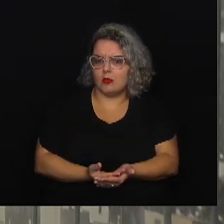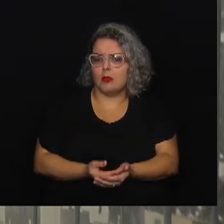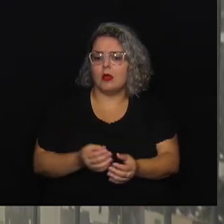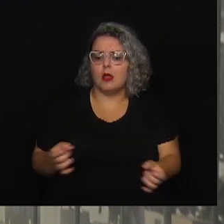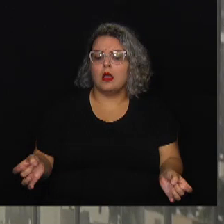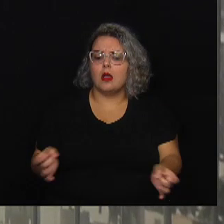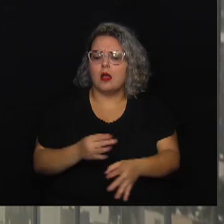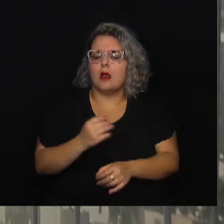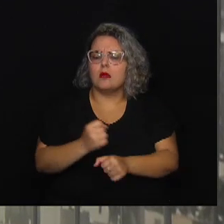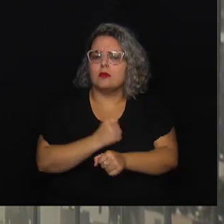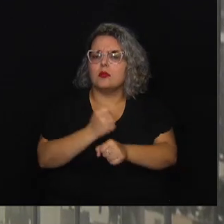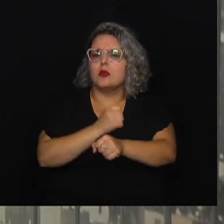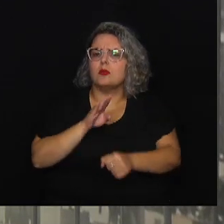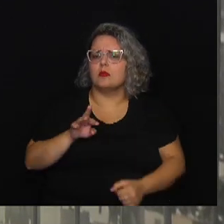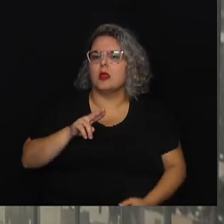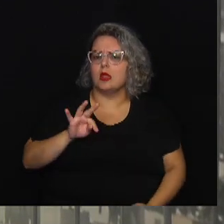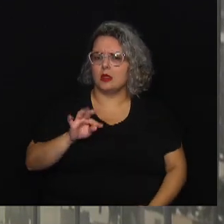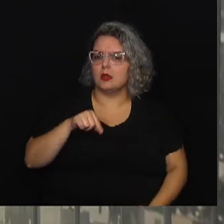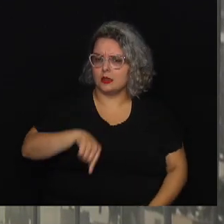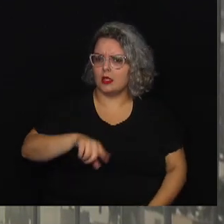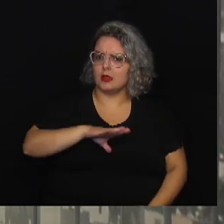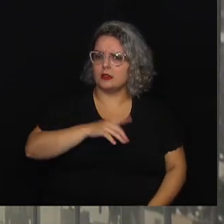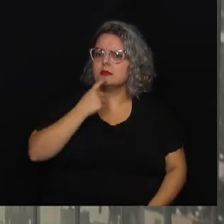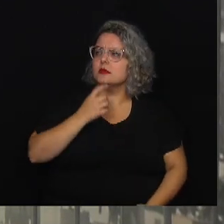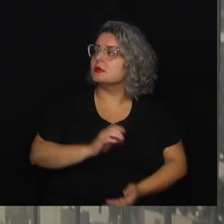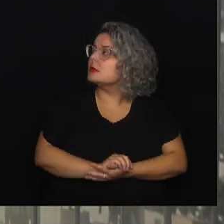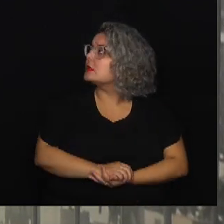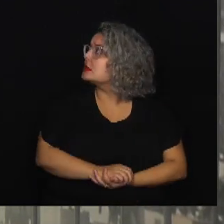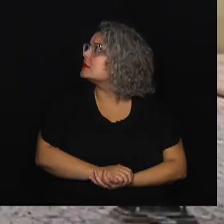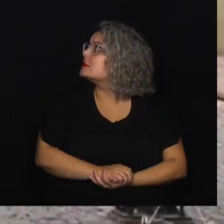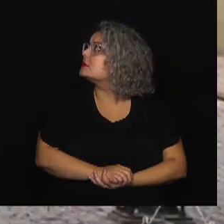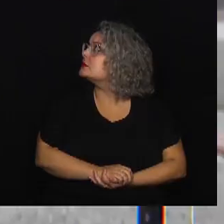das obras do BRT aqui em Campinas.